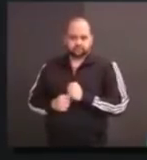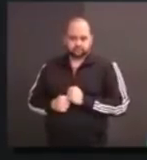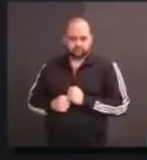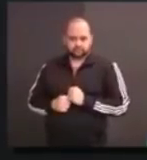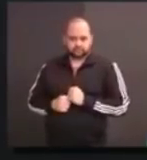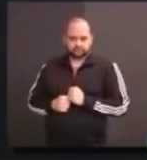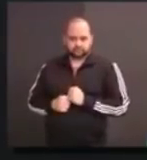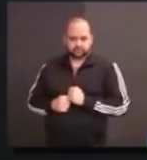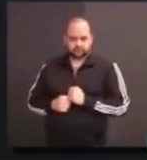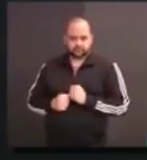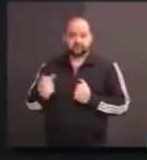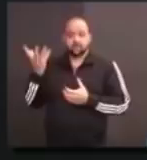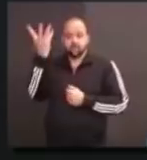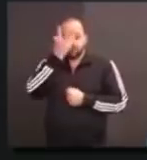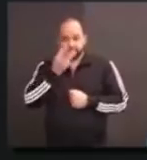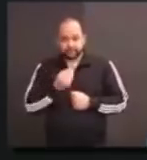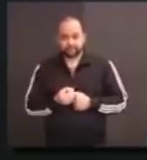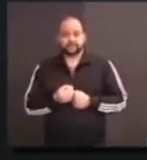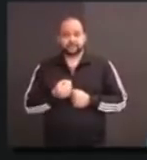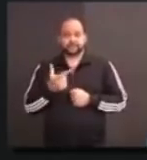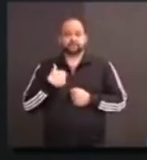O espiritismo que